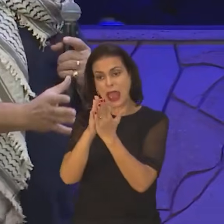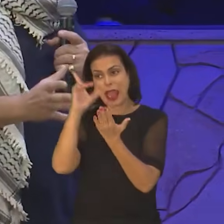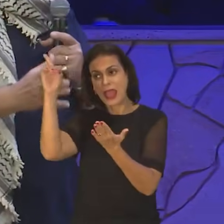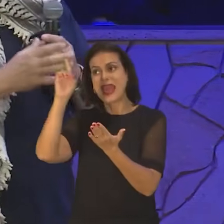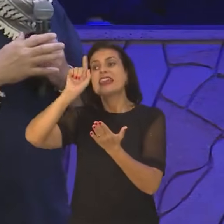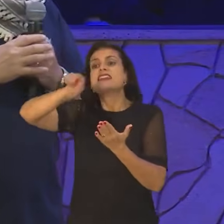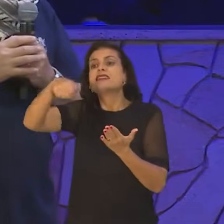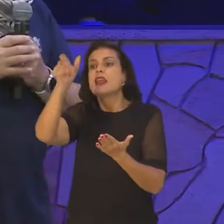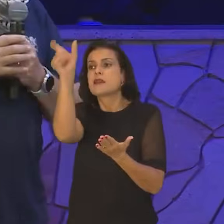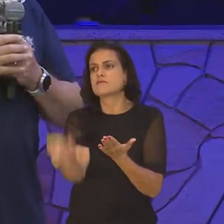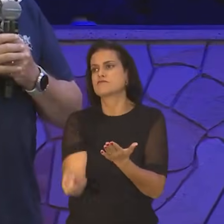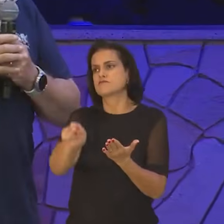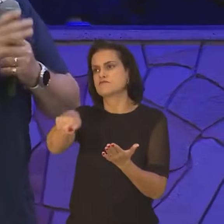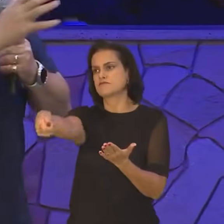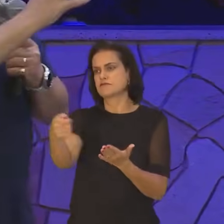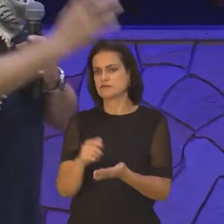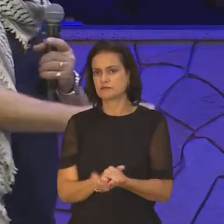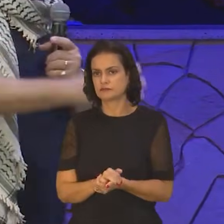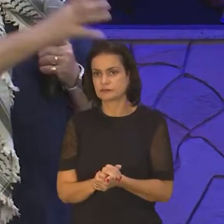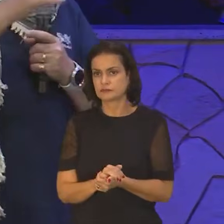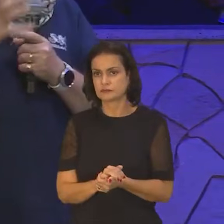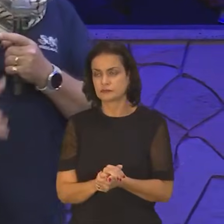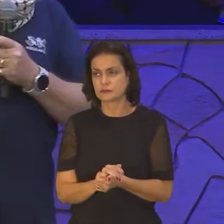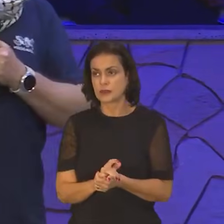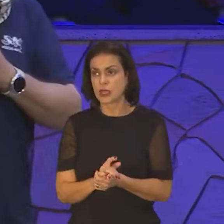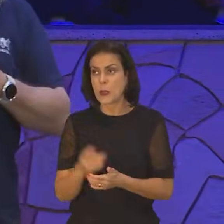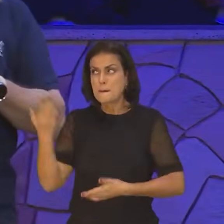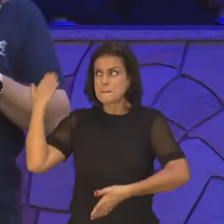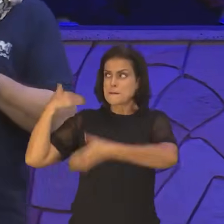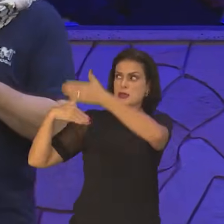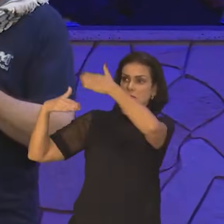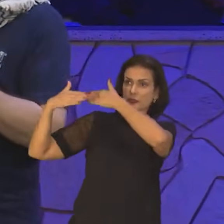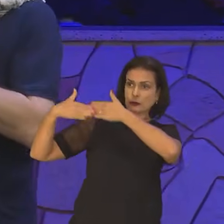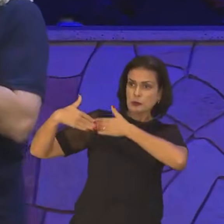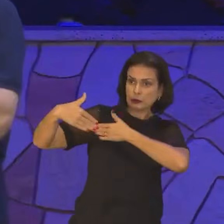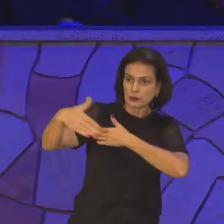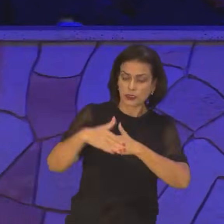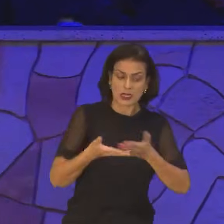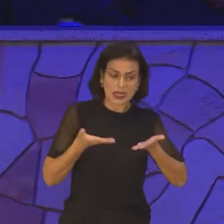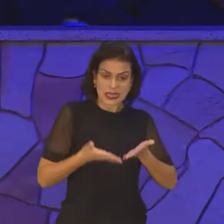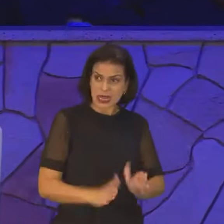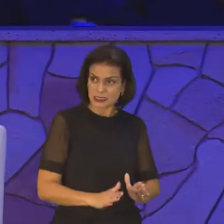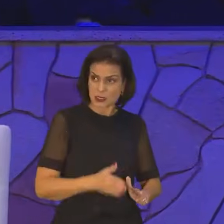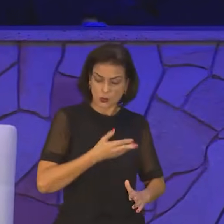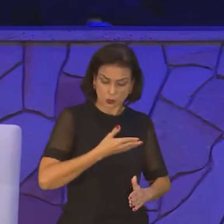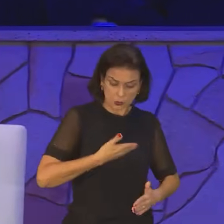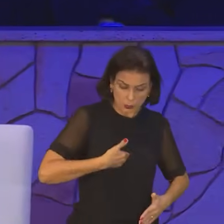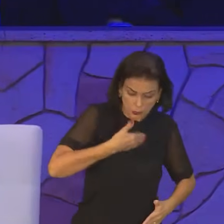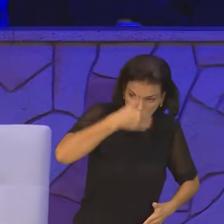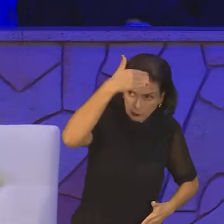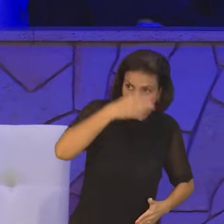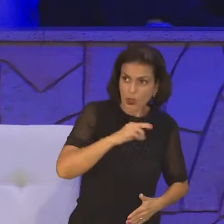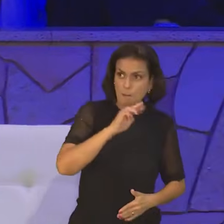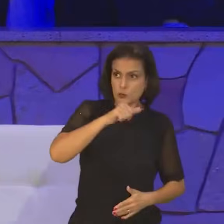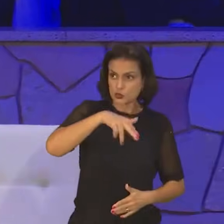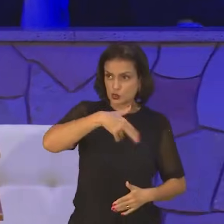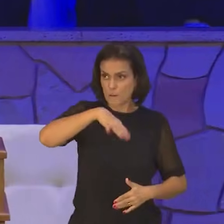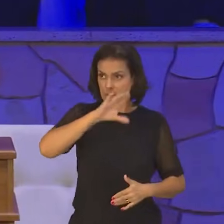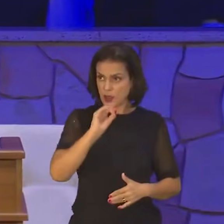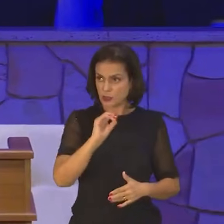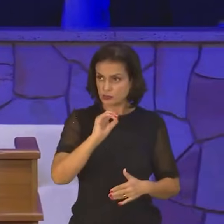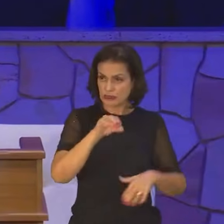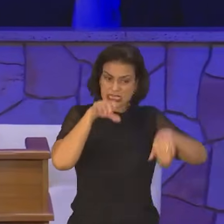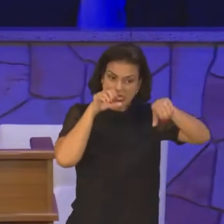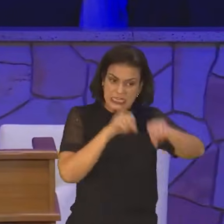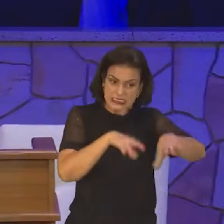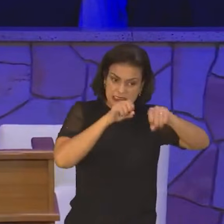quem é a pessoa. E como era e como vai ser. Eu nasci num lar muçulmano, meu pai era um líder muçulmano, que ele ensinava